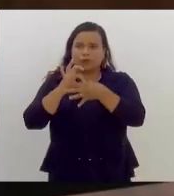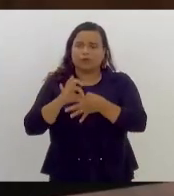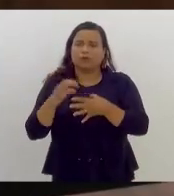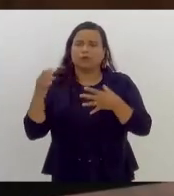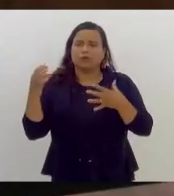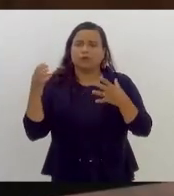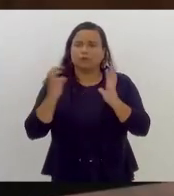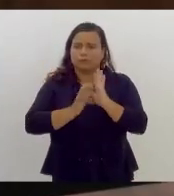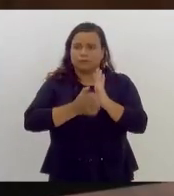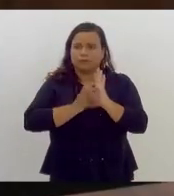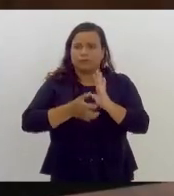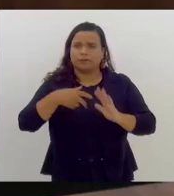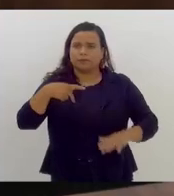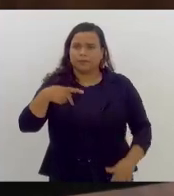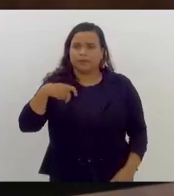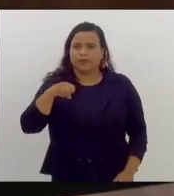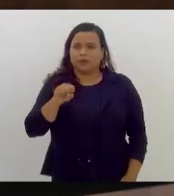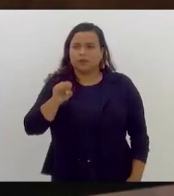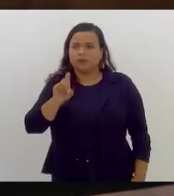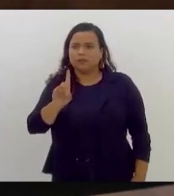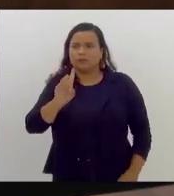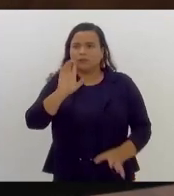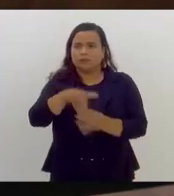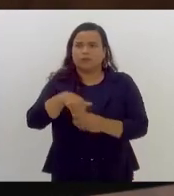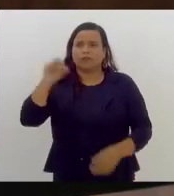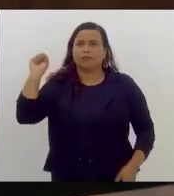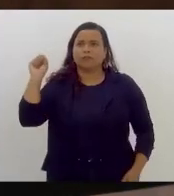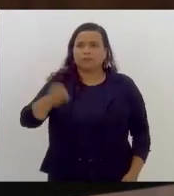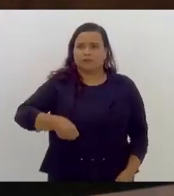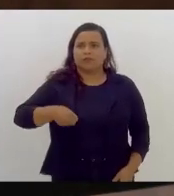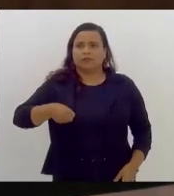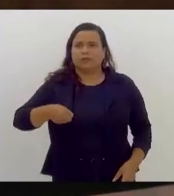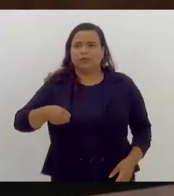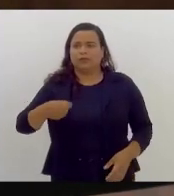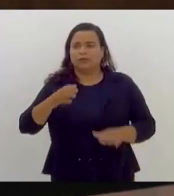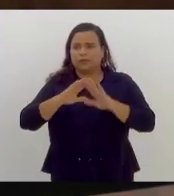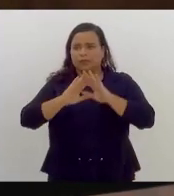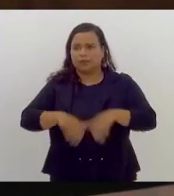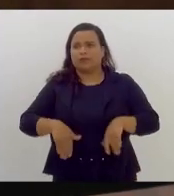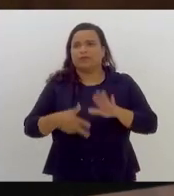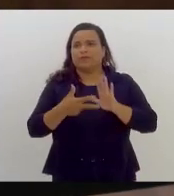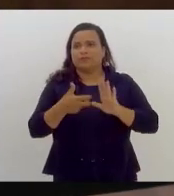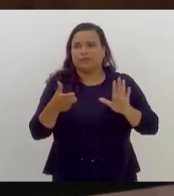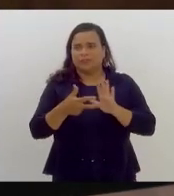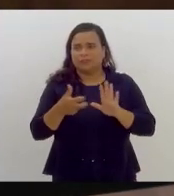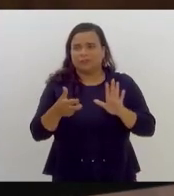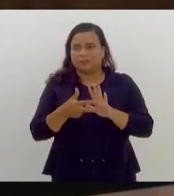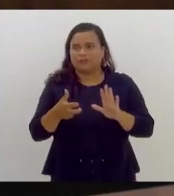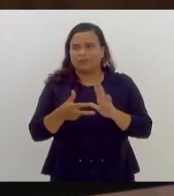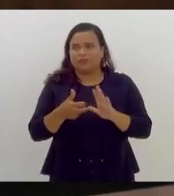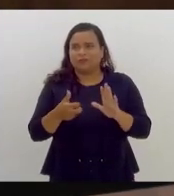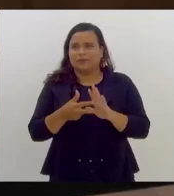PSD, vota sim pela derrubada do veto